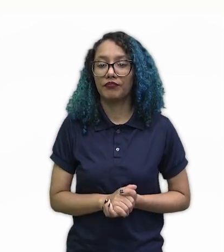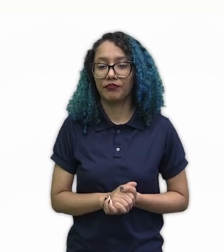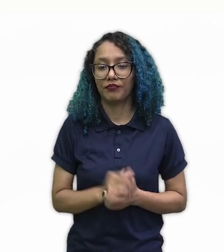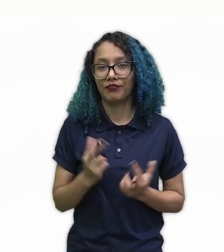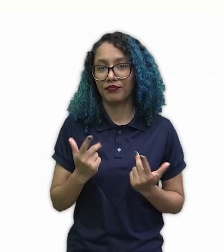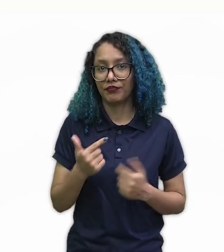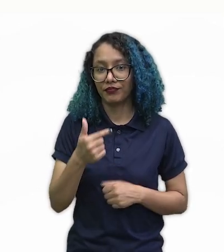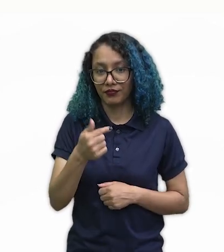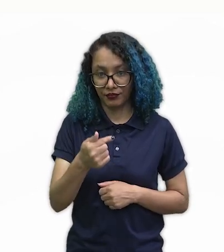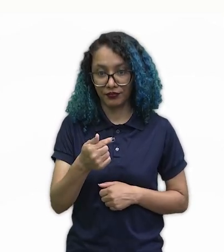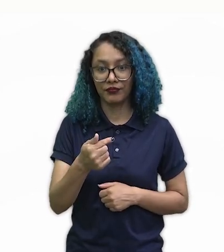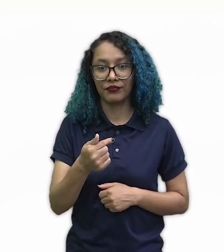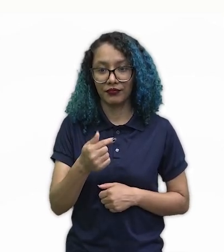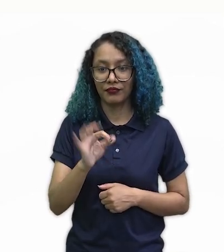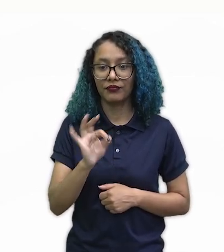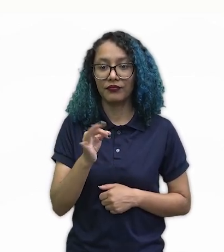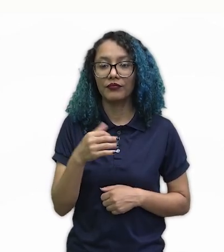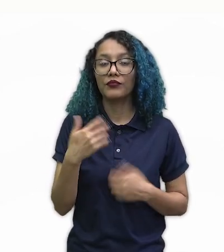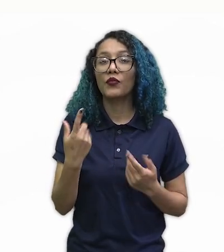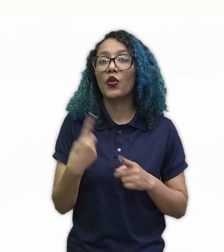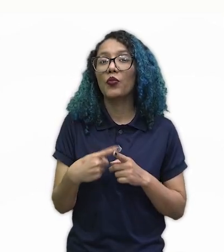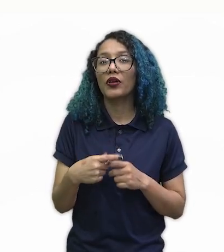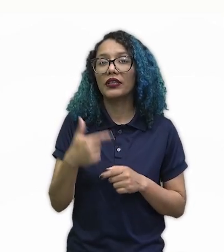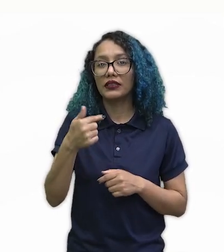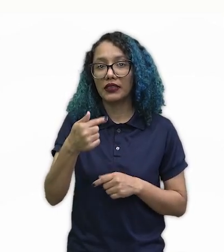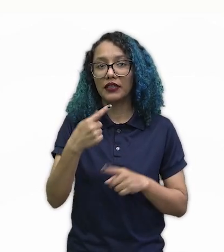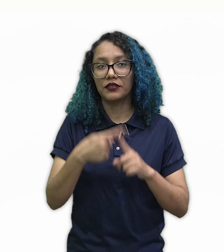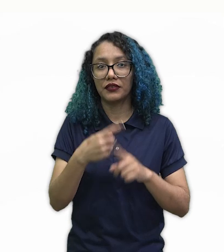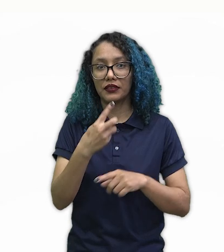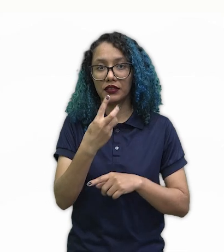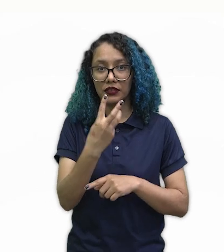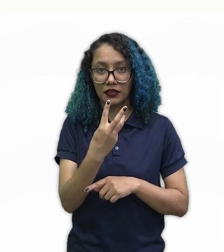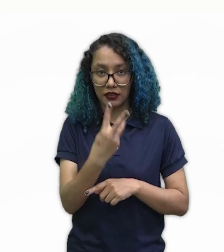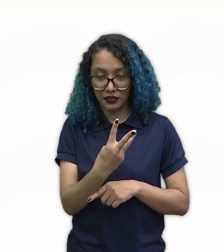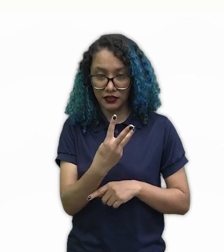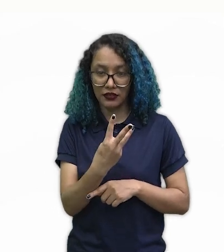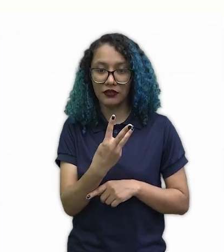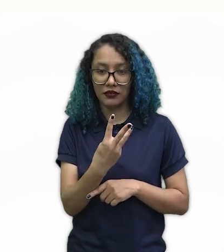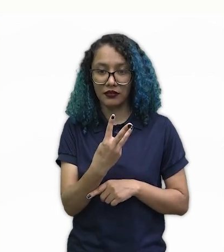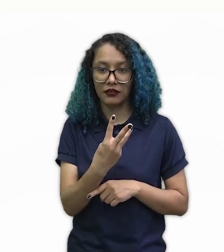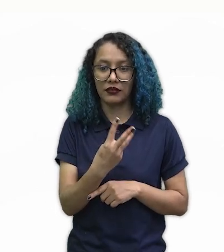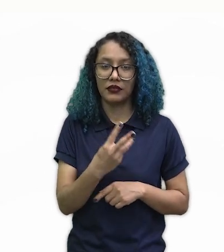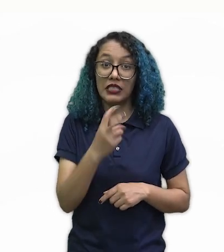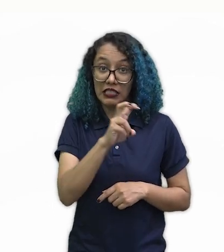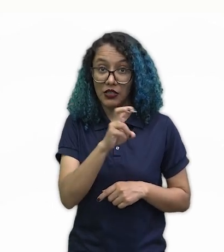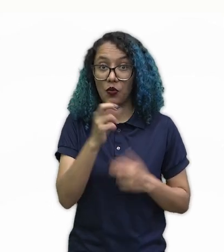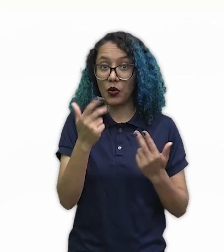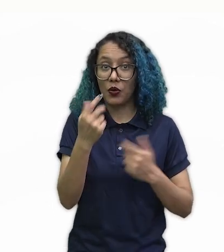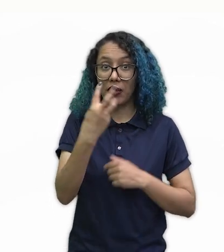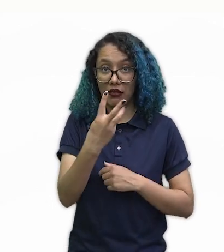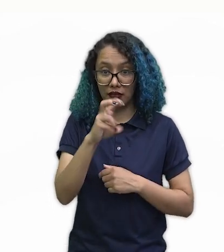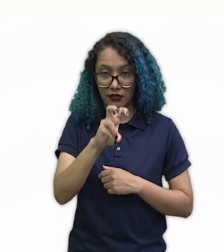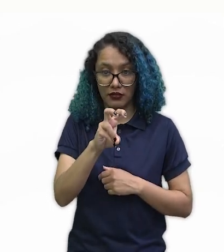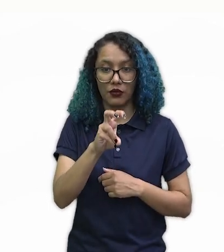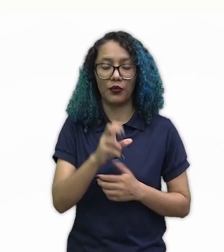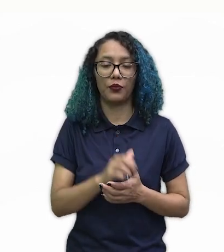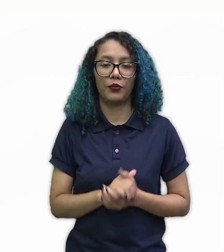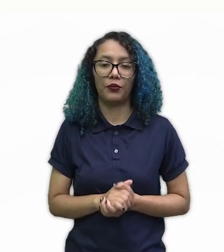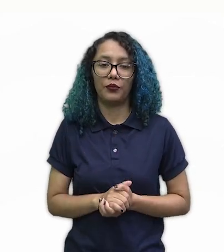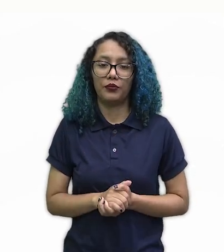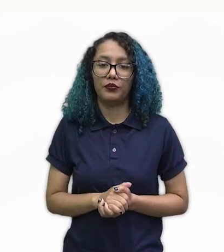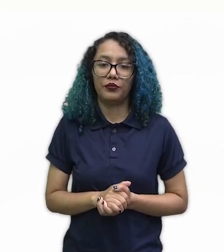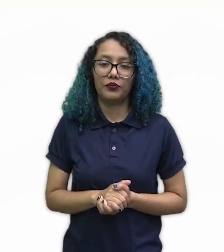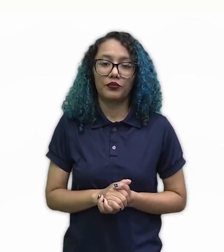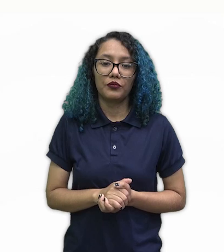igual a 7. Até porque 7 vezes 5 é 35. É por esse motivo, então, pessoal, que